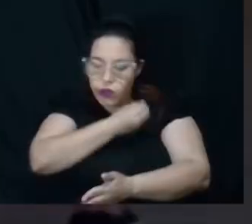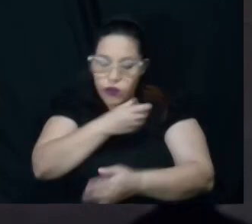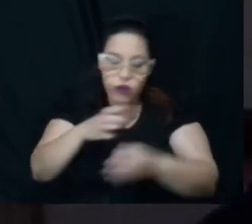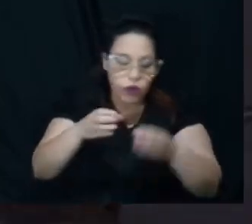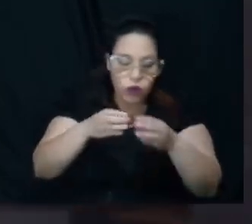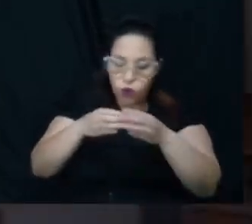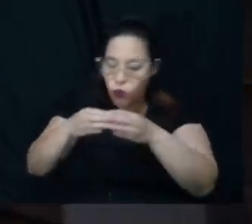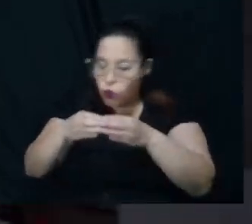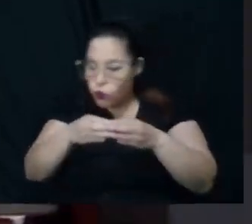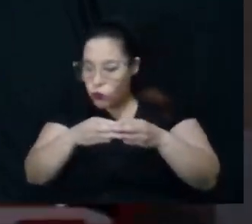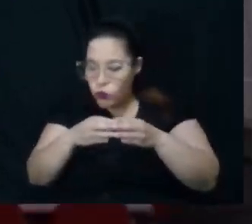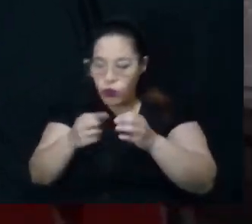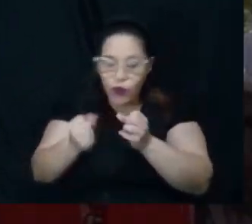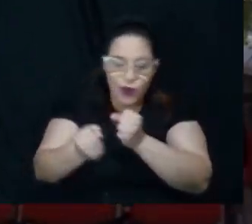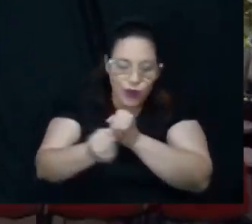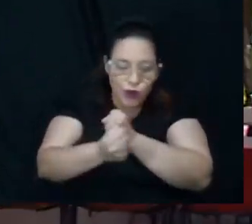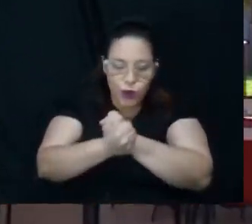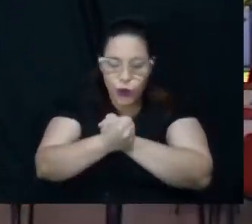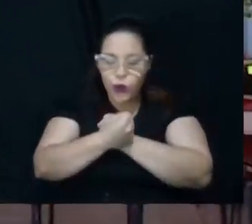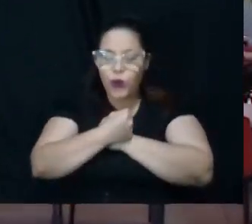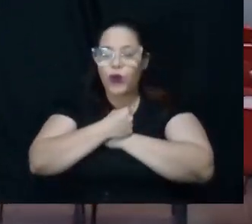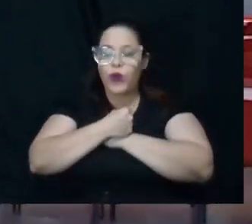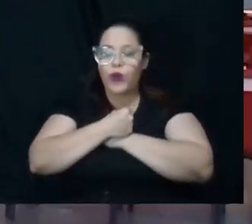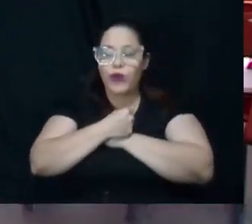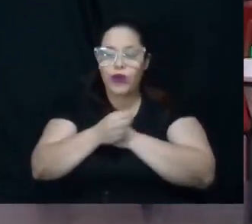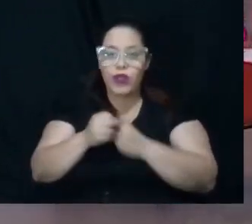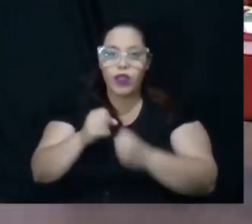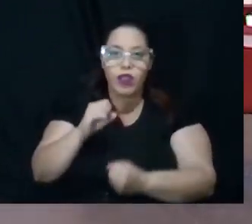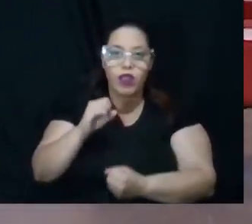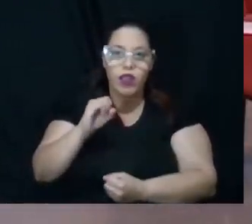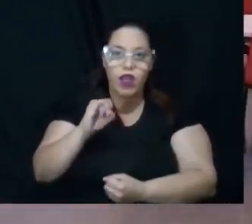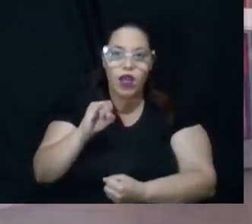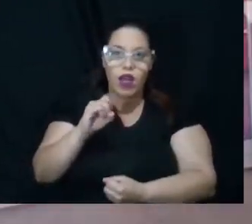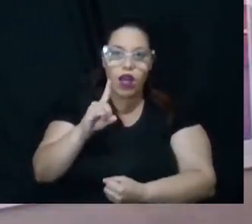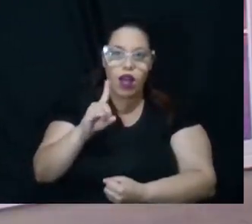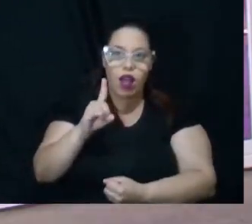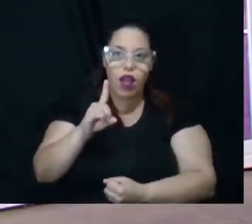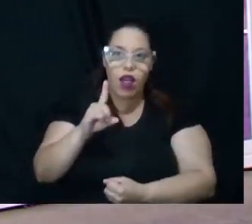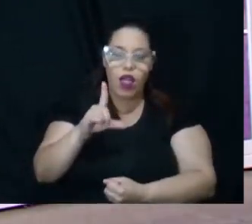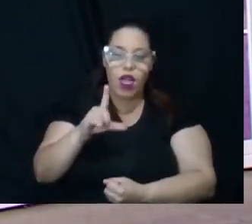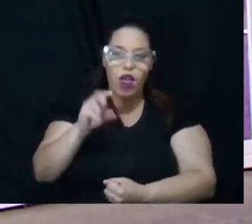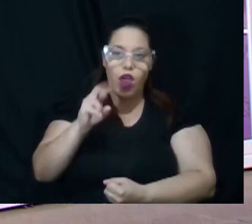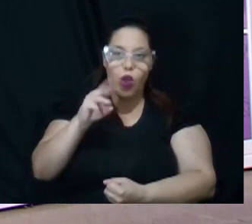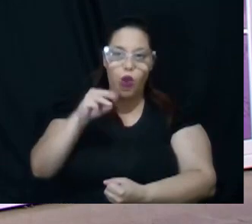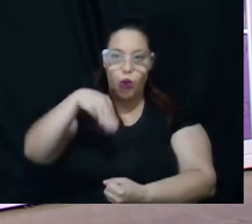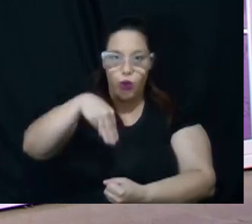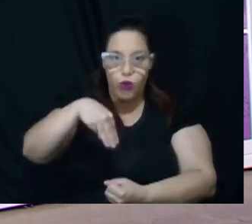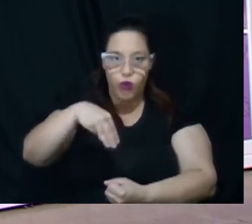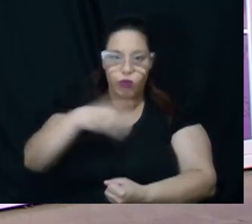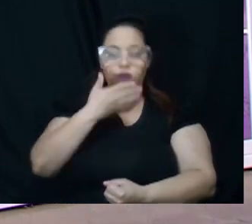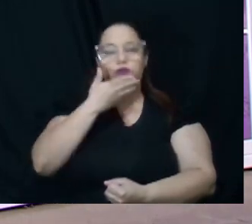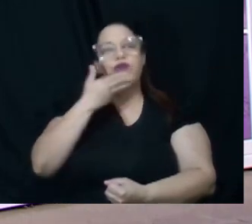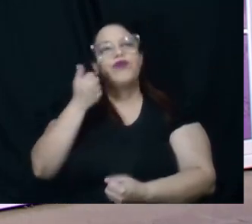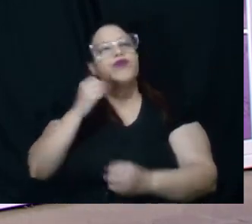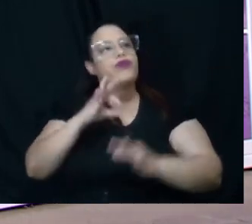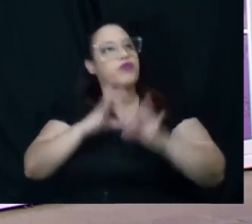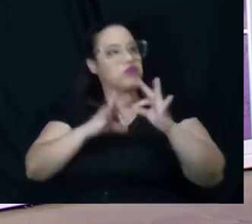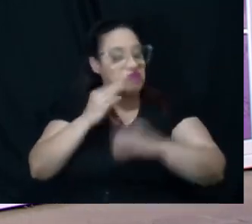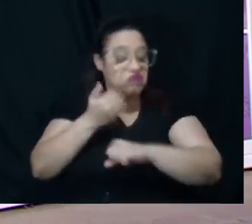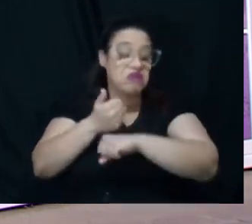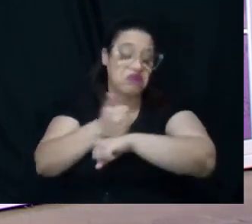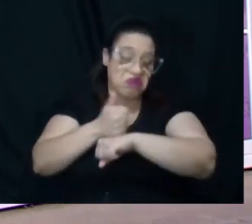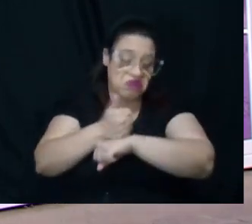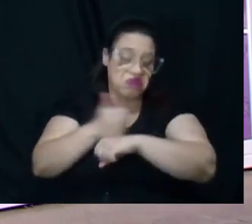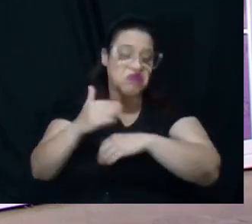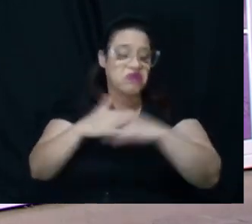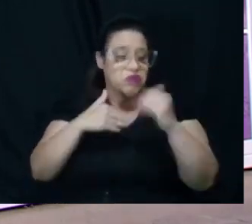nesse ambiente acolhedor que é esse espaço a a ilum ela ganha Desde quando você melhora a formação dos